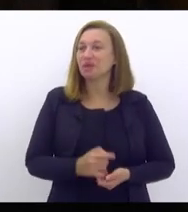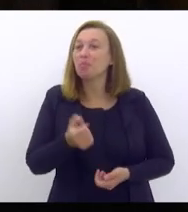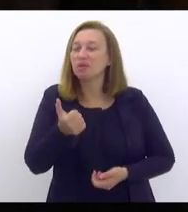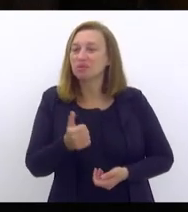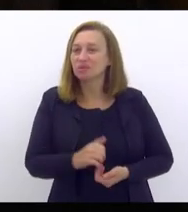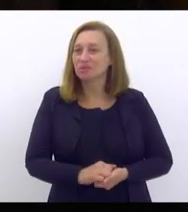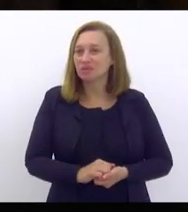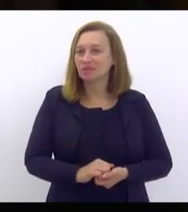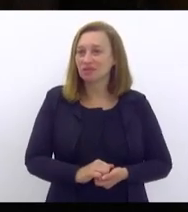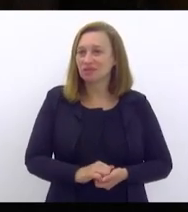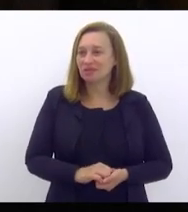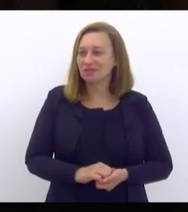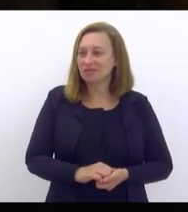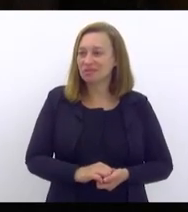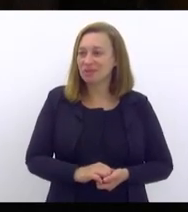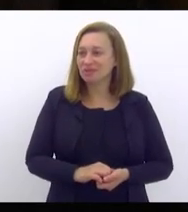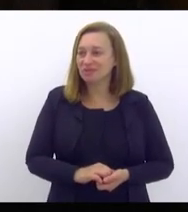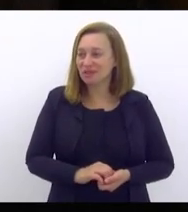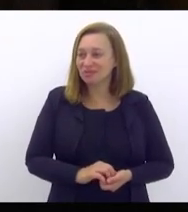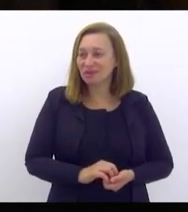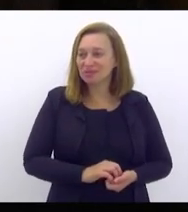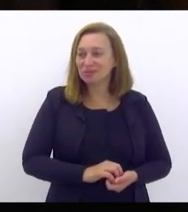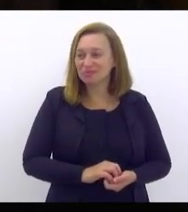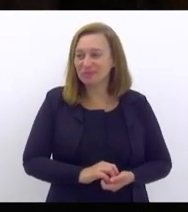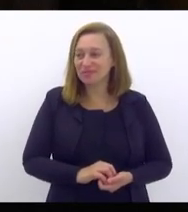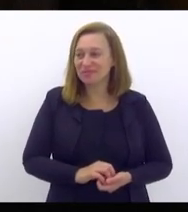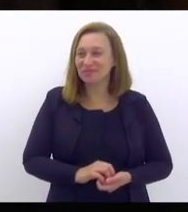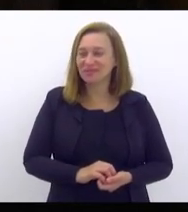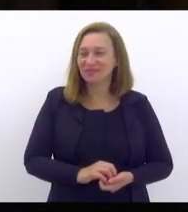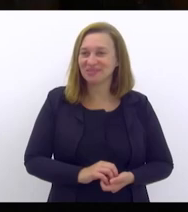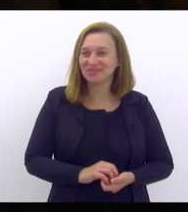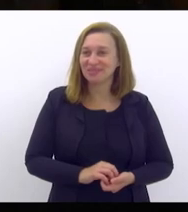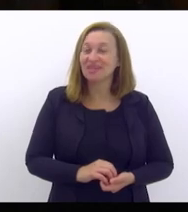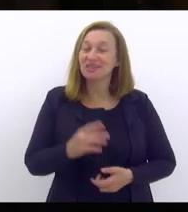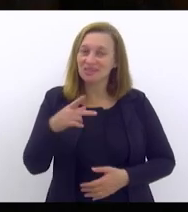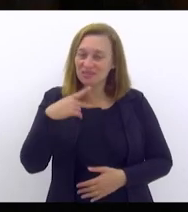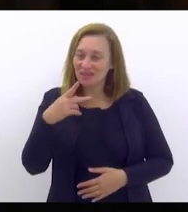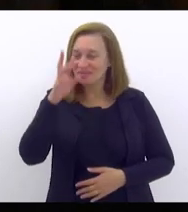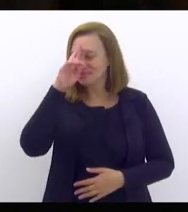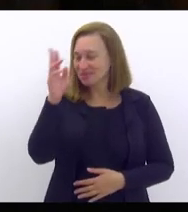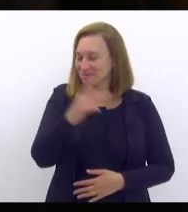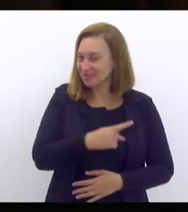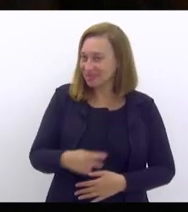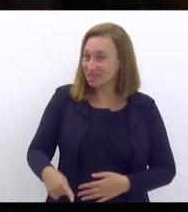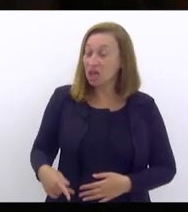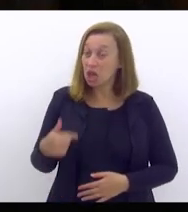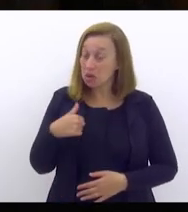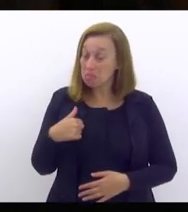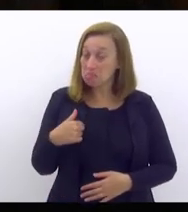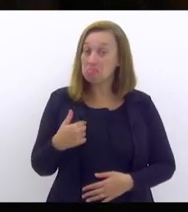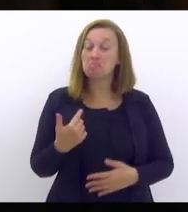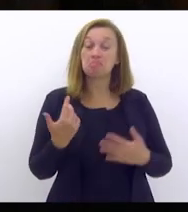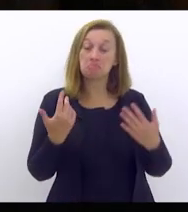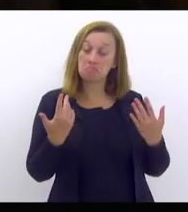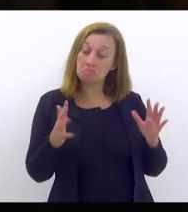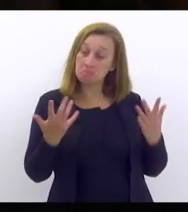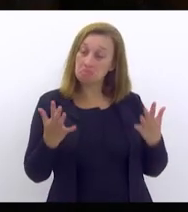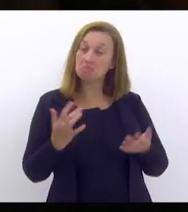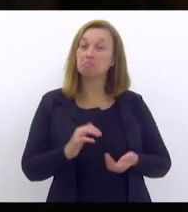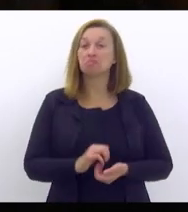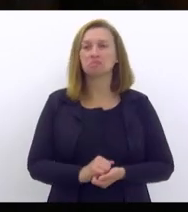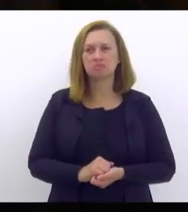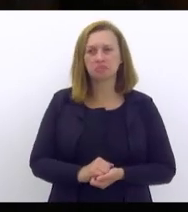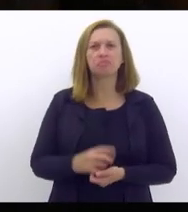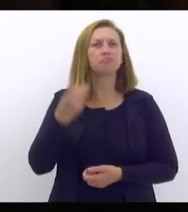Poucos. Então, eu quero dizer a Vossa Excelência que eu louvo que